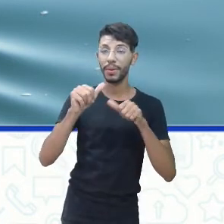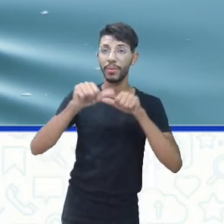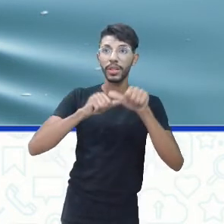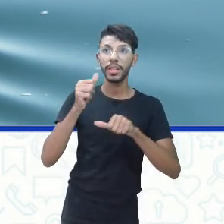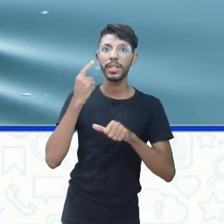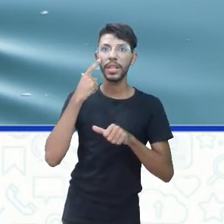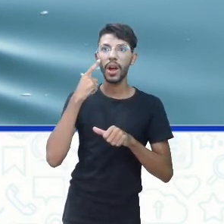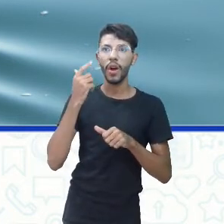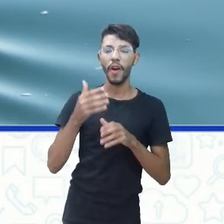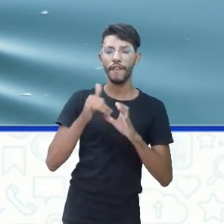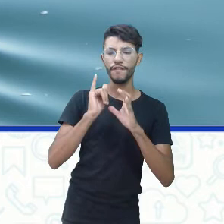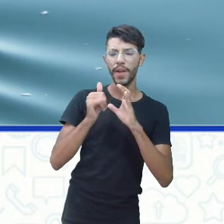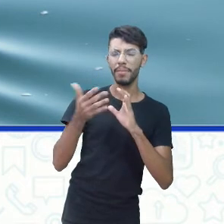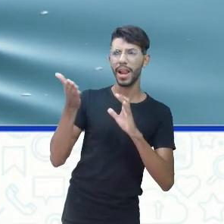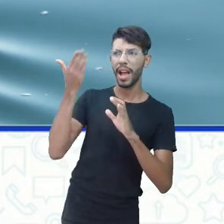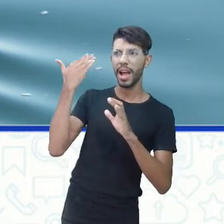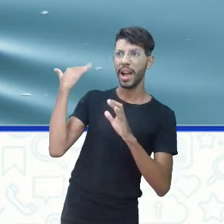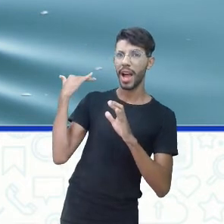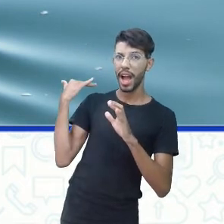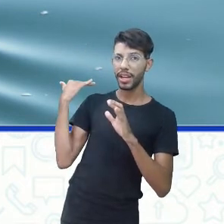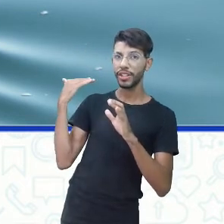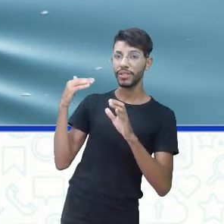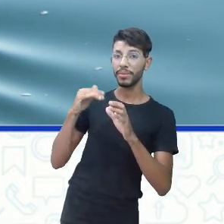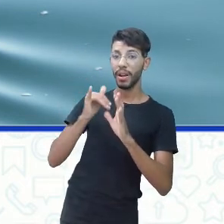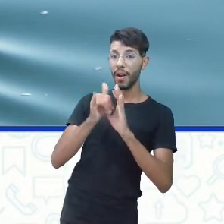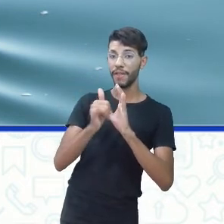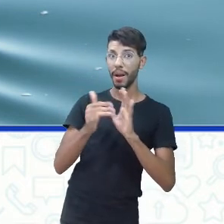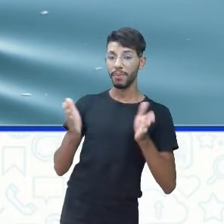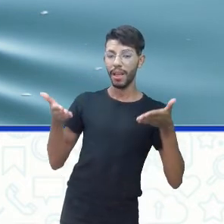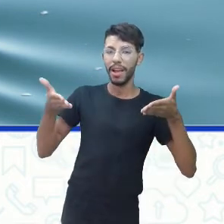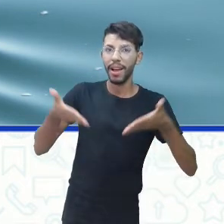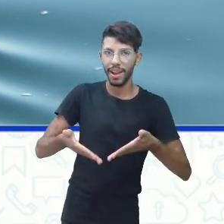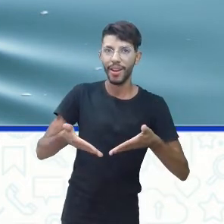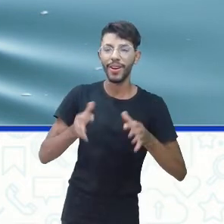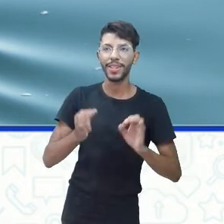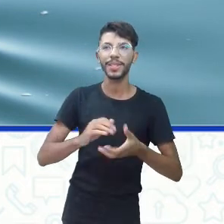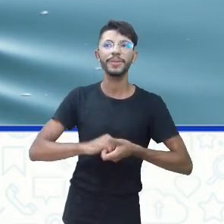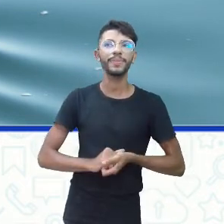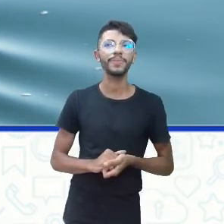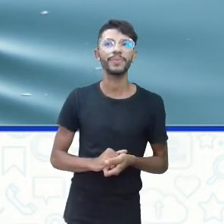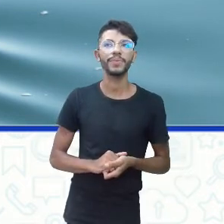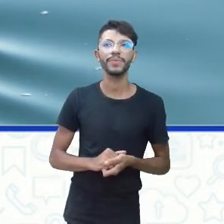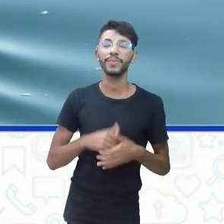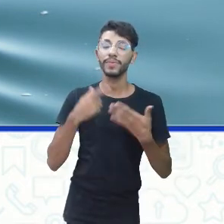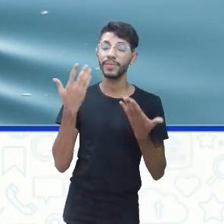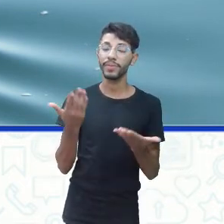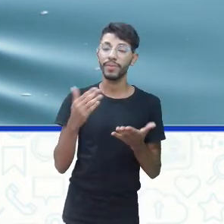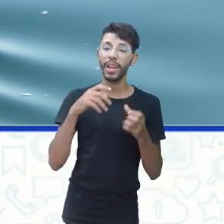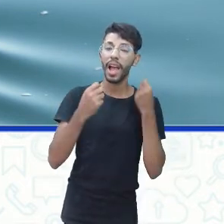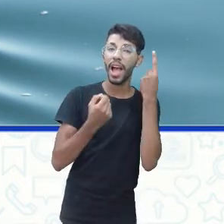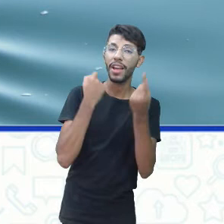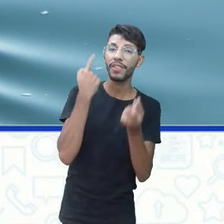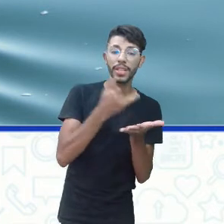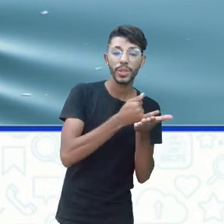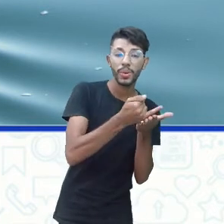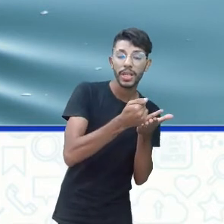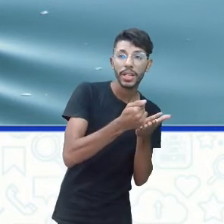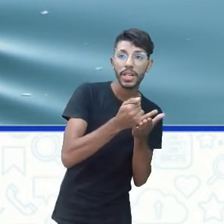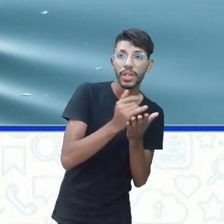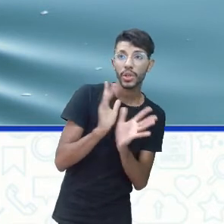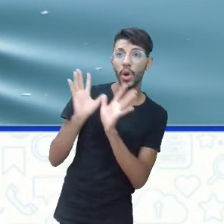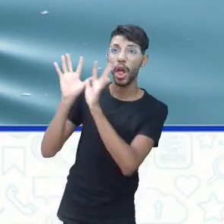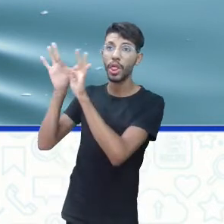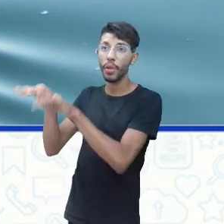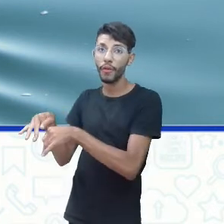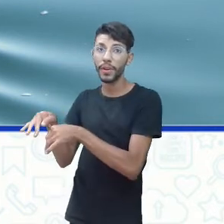fábula lá na antiguidade para uma fábula mais atual. Às vezes, no início, no final,